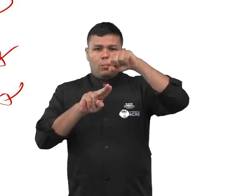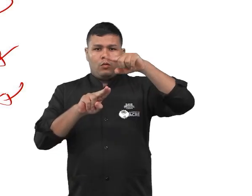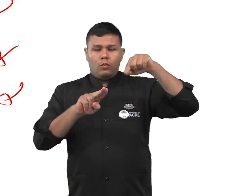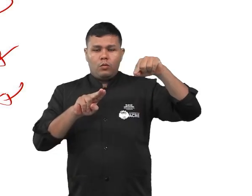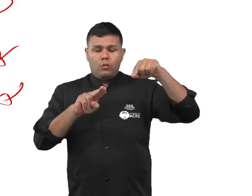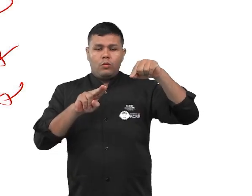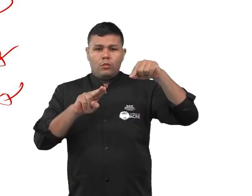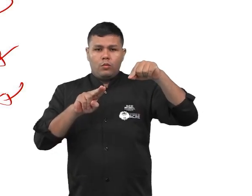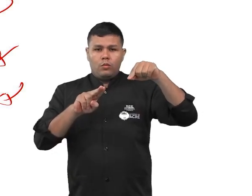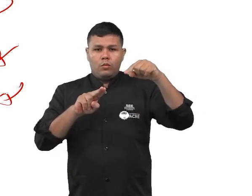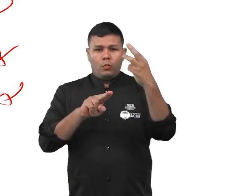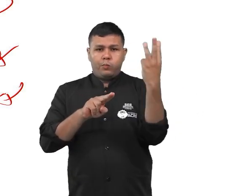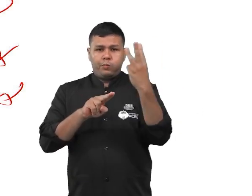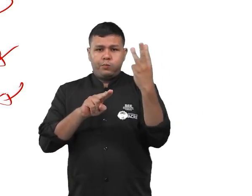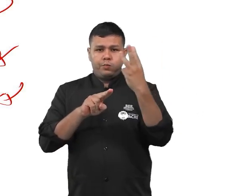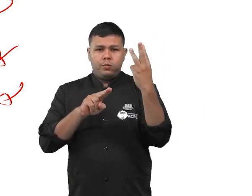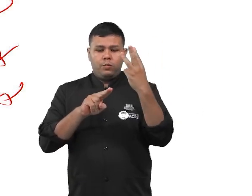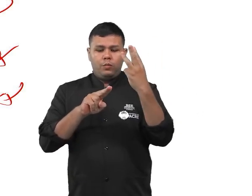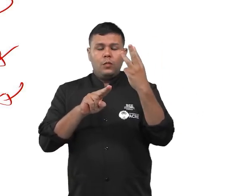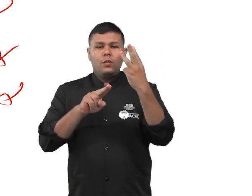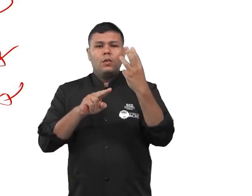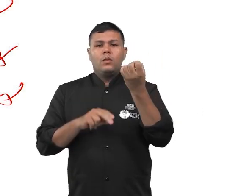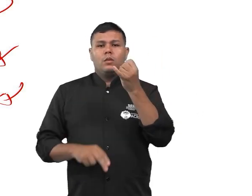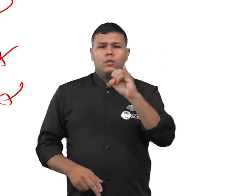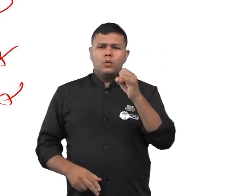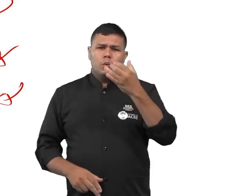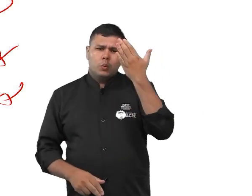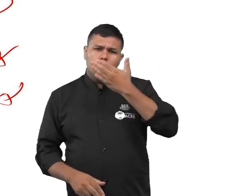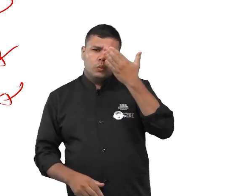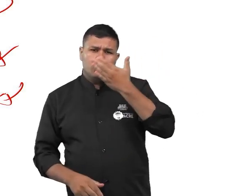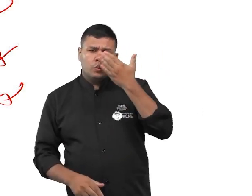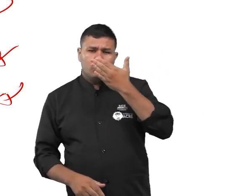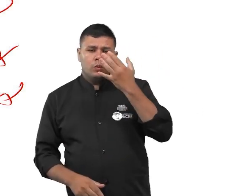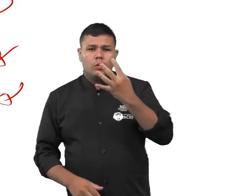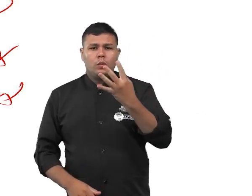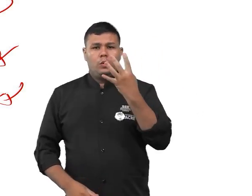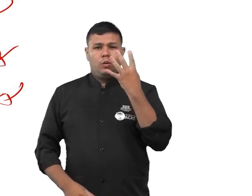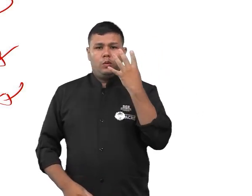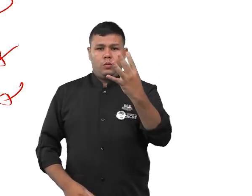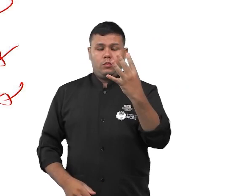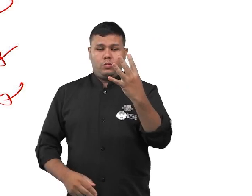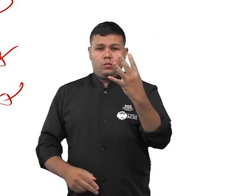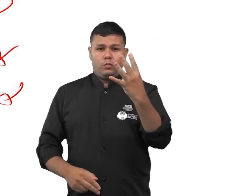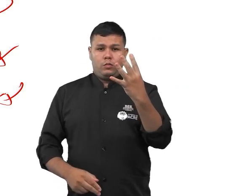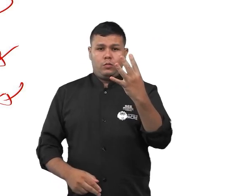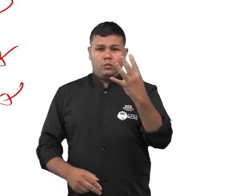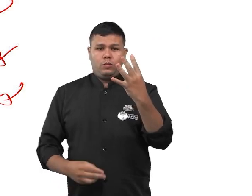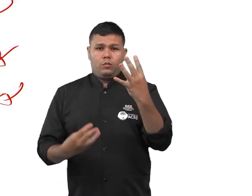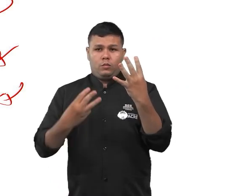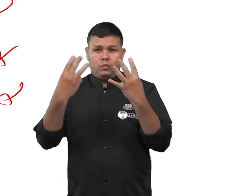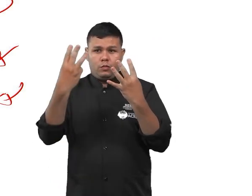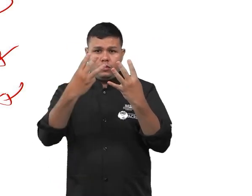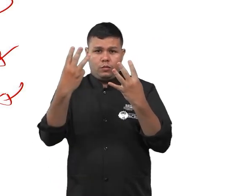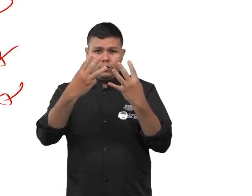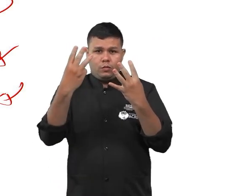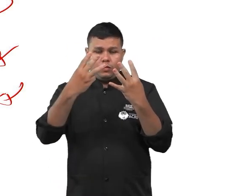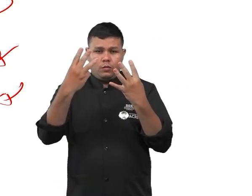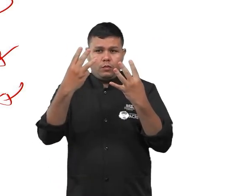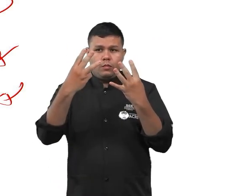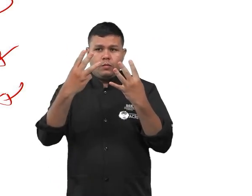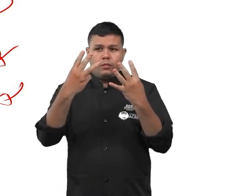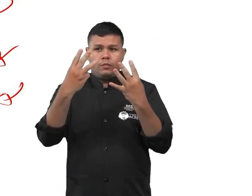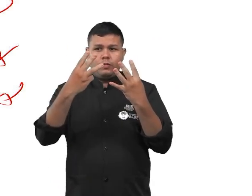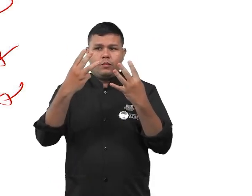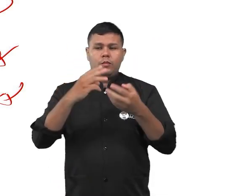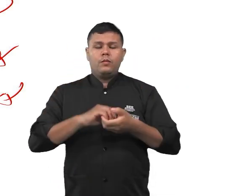4/3πr ao cubo, tá bom? Se você não está enxergando direitinho, 4/3, né? Ficou bem pequena a imagem lá, ó. πr ao cubo. Essa aqui é